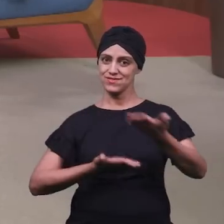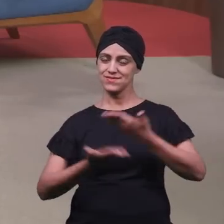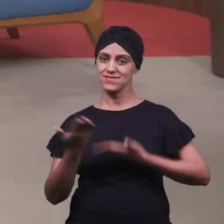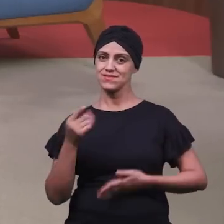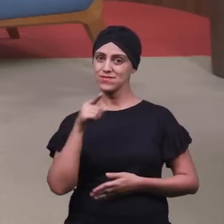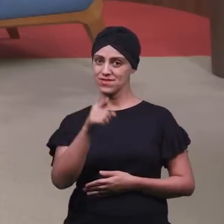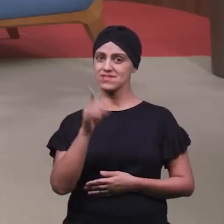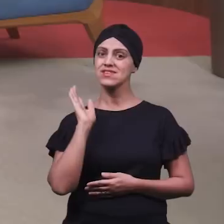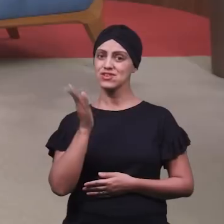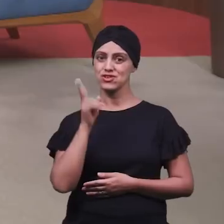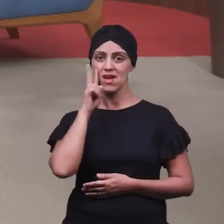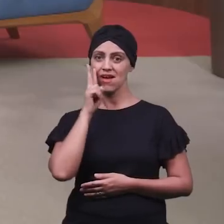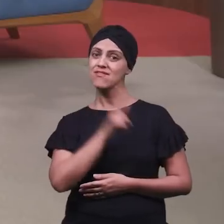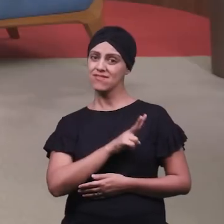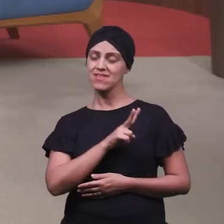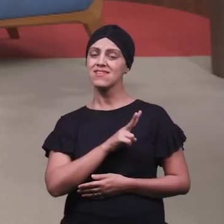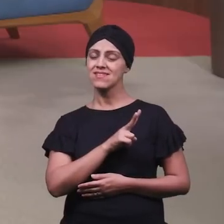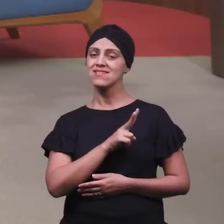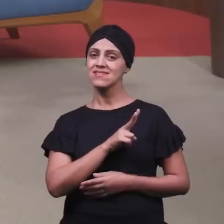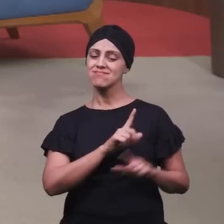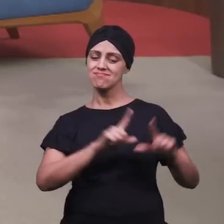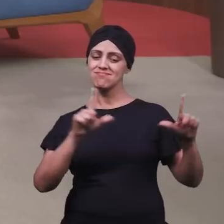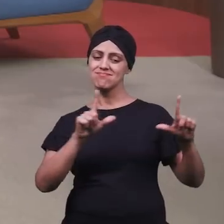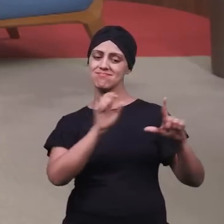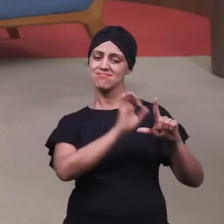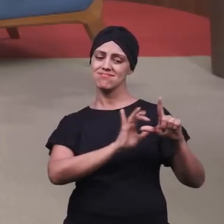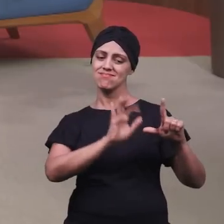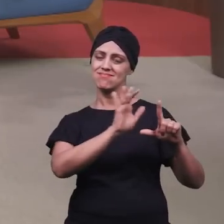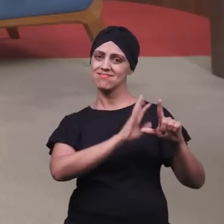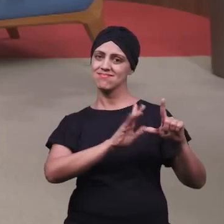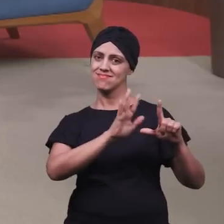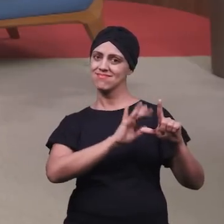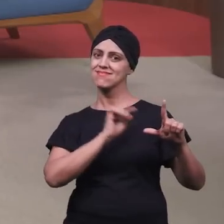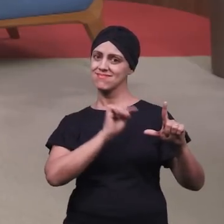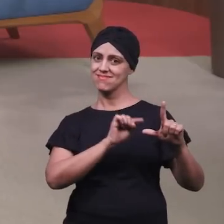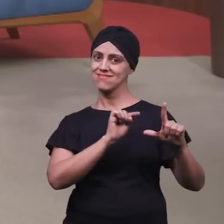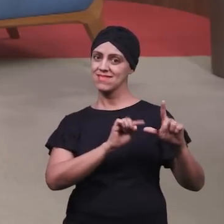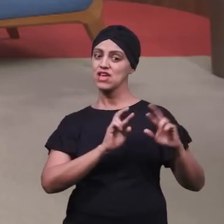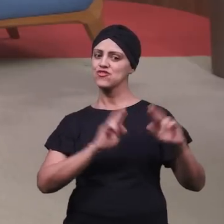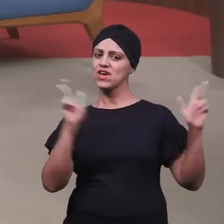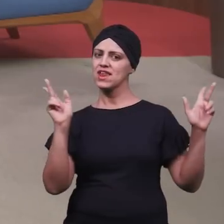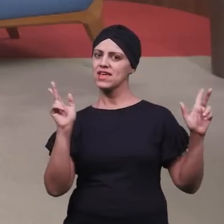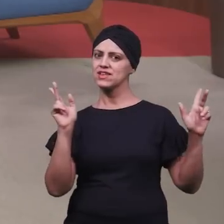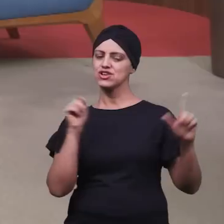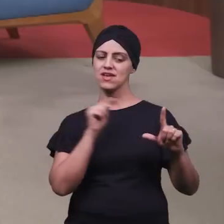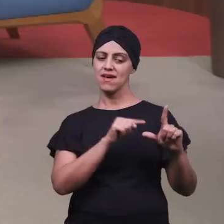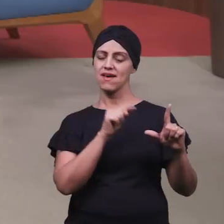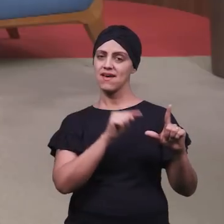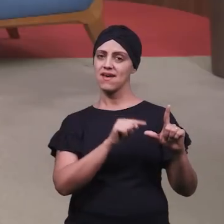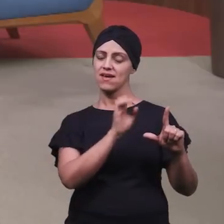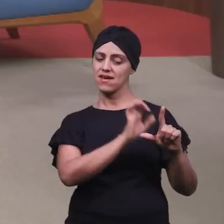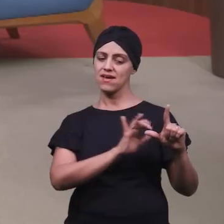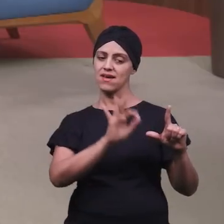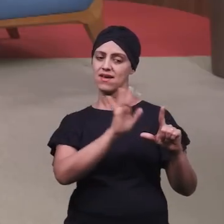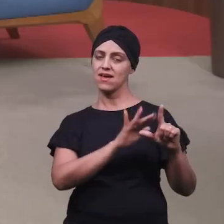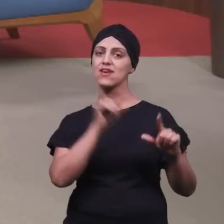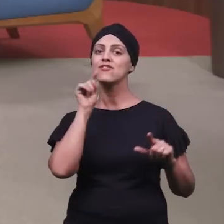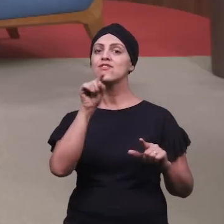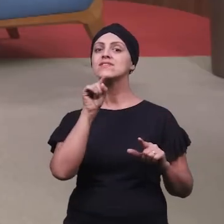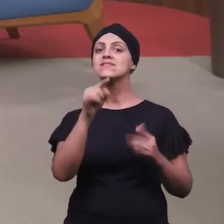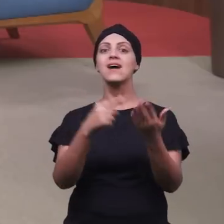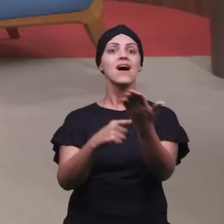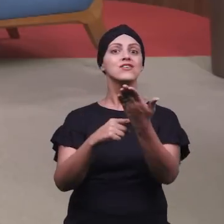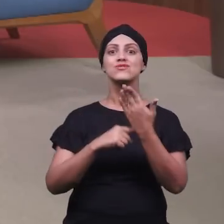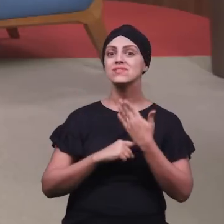esse quadro é interativo e você já viu, já apareceu aqui na tela mais um QR Code, diferente daquele primeiro, tá? Esse